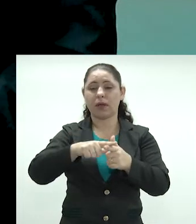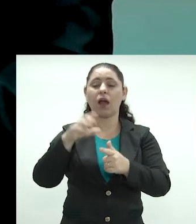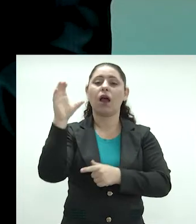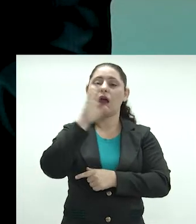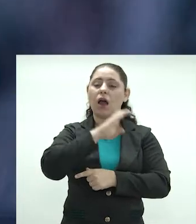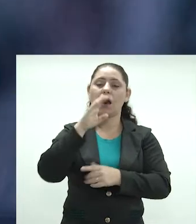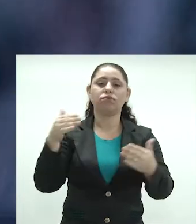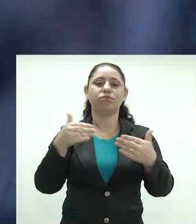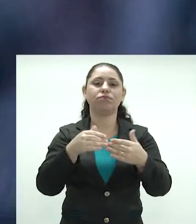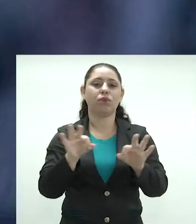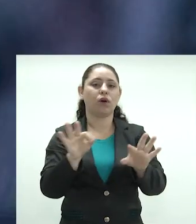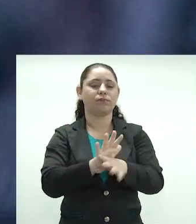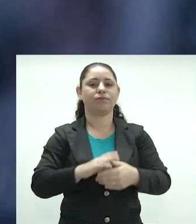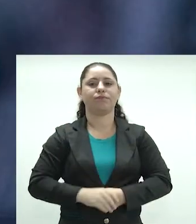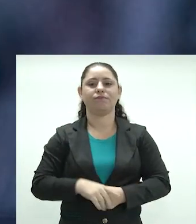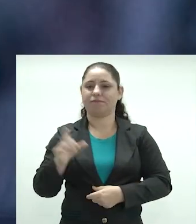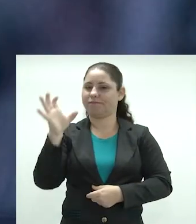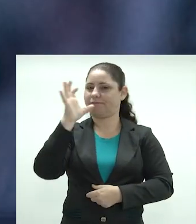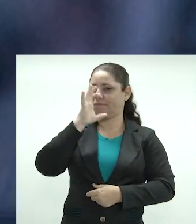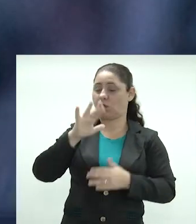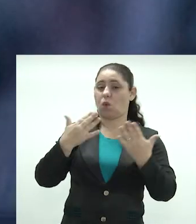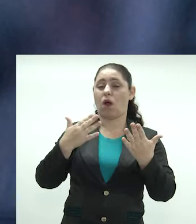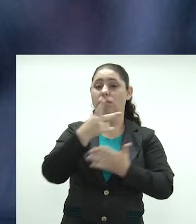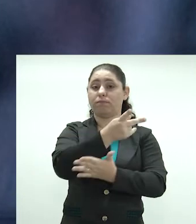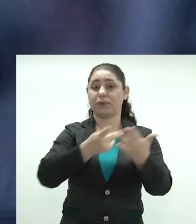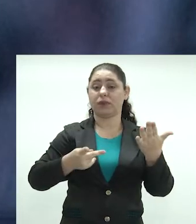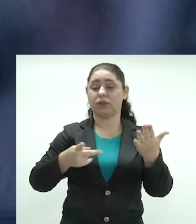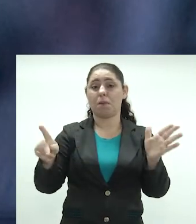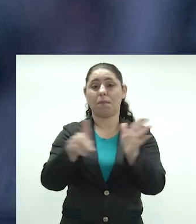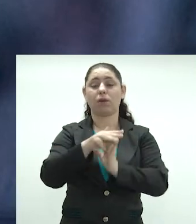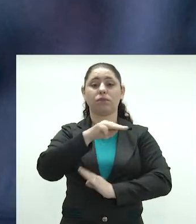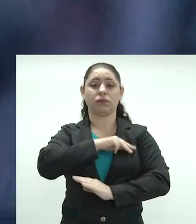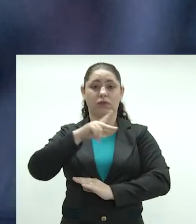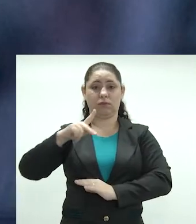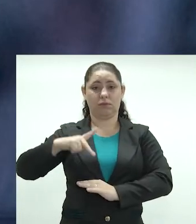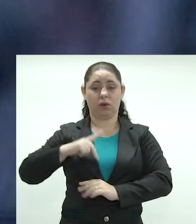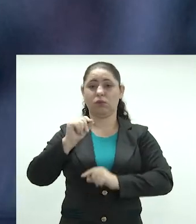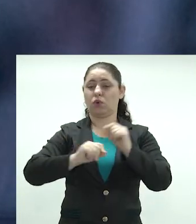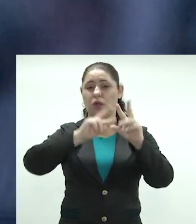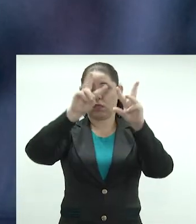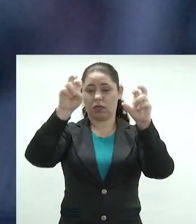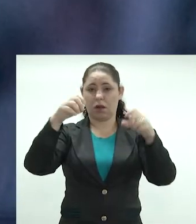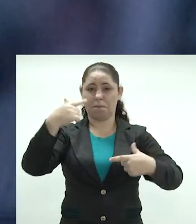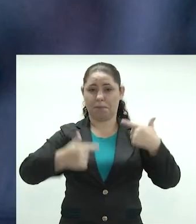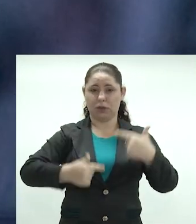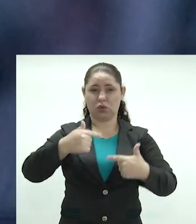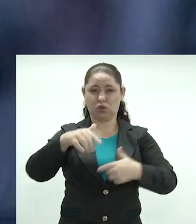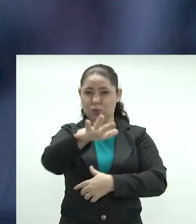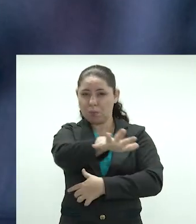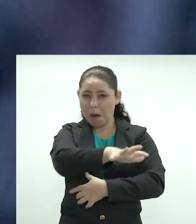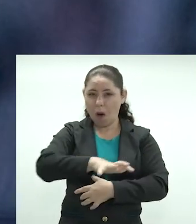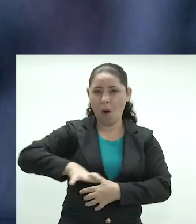medidas restritivas. Tá aí, você acompanhou qual é o parecer oficial do Ministério Público sobre essa questão que tem sido politizada entre todos